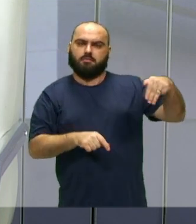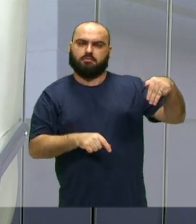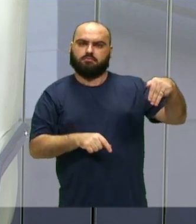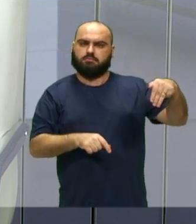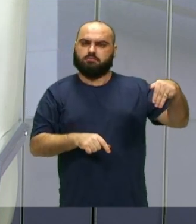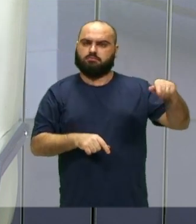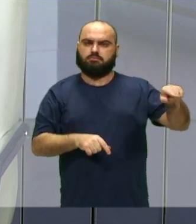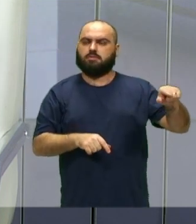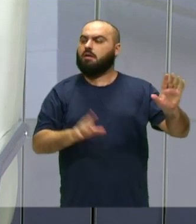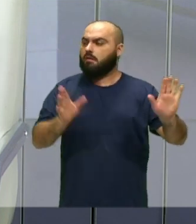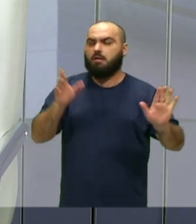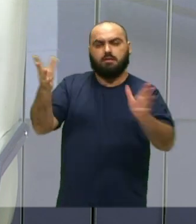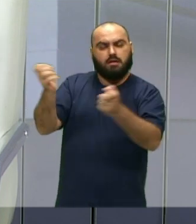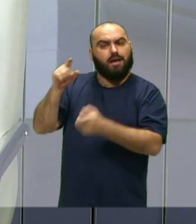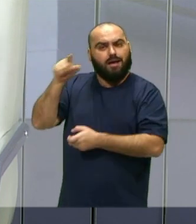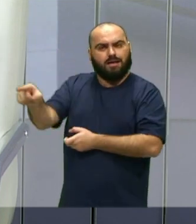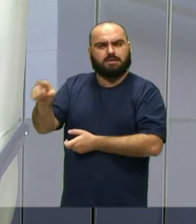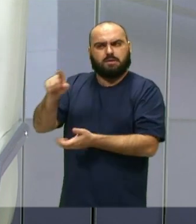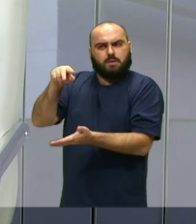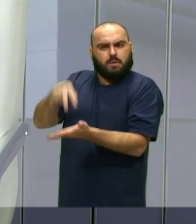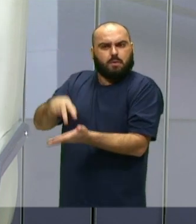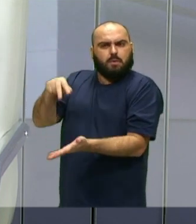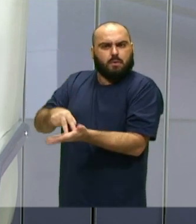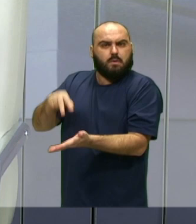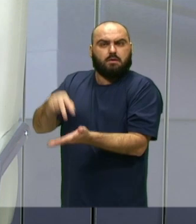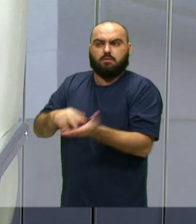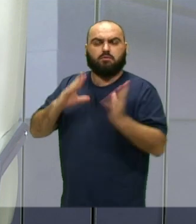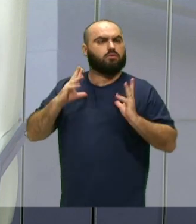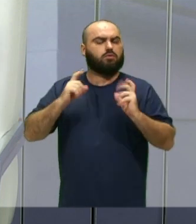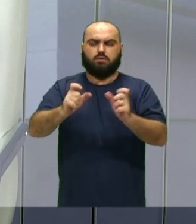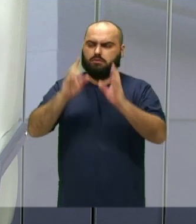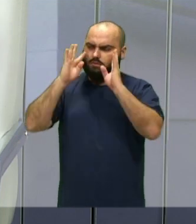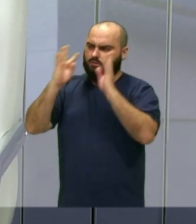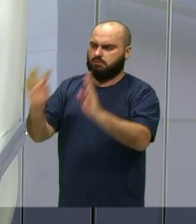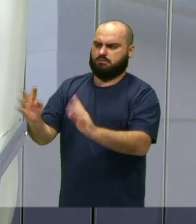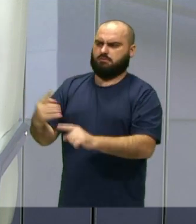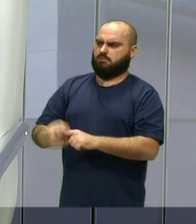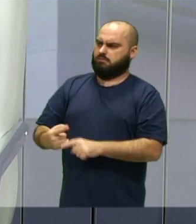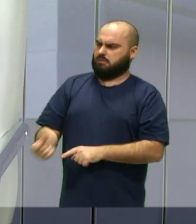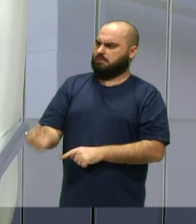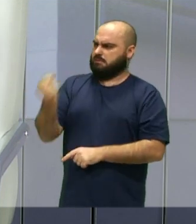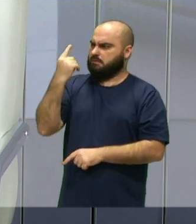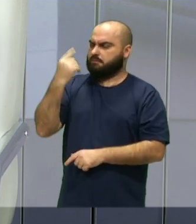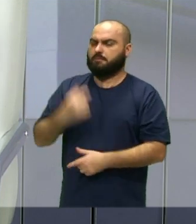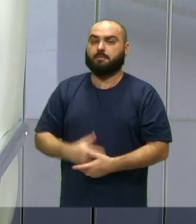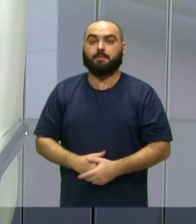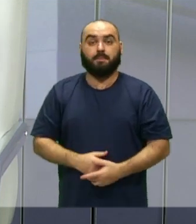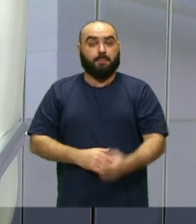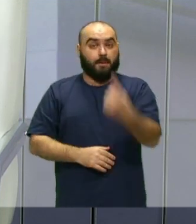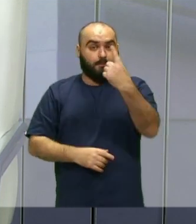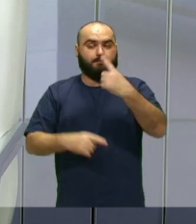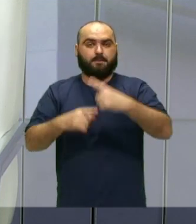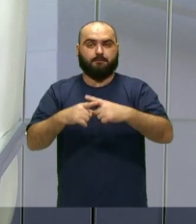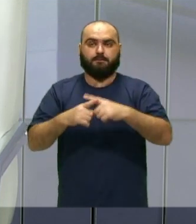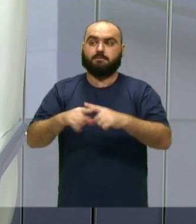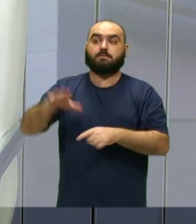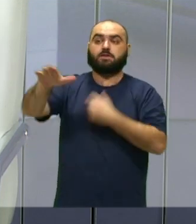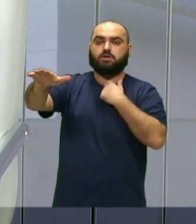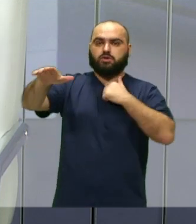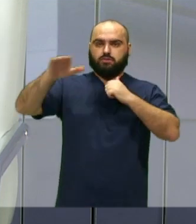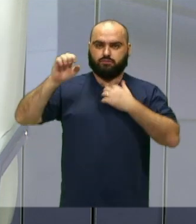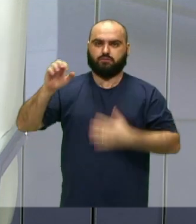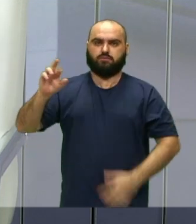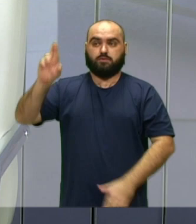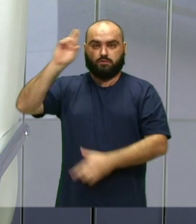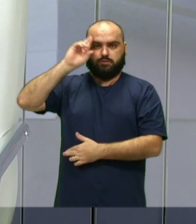insistência persistente, tão persistente que chamou a atenção de todos. Então, em uma ocasião, ele fez uma reunião que ele chamou os